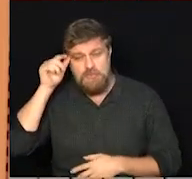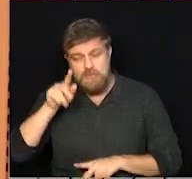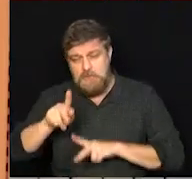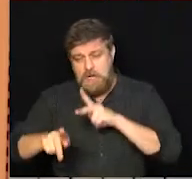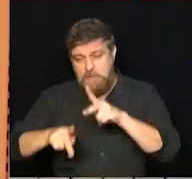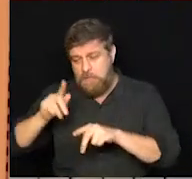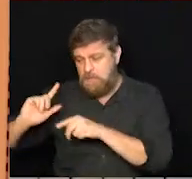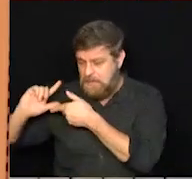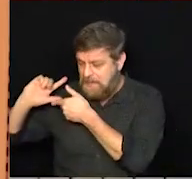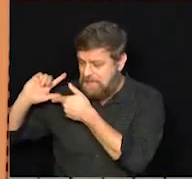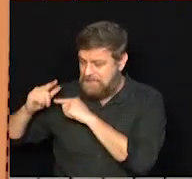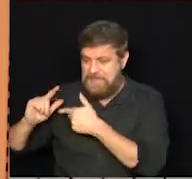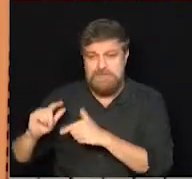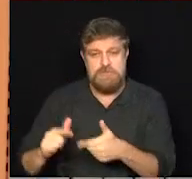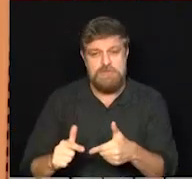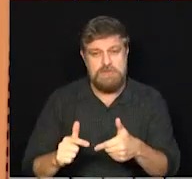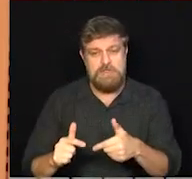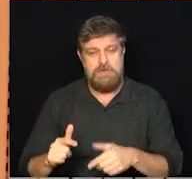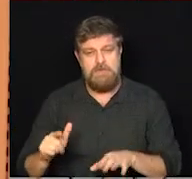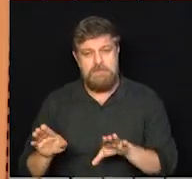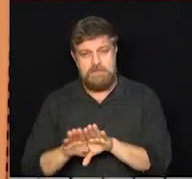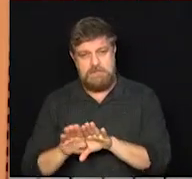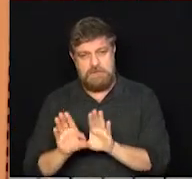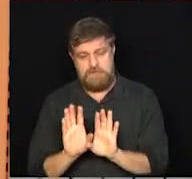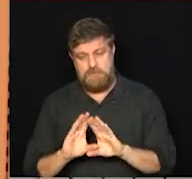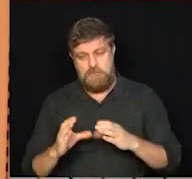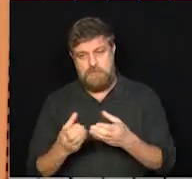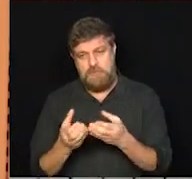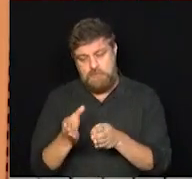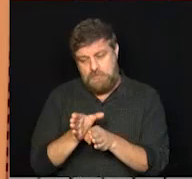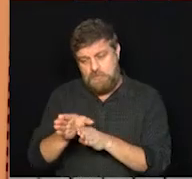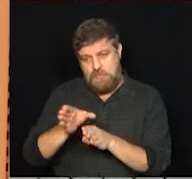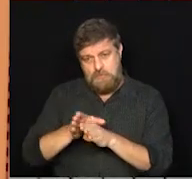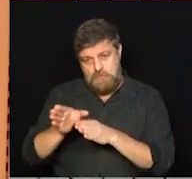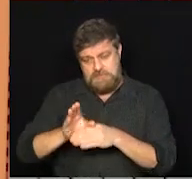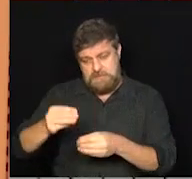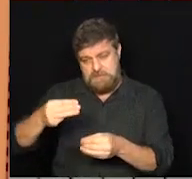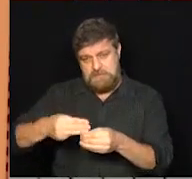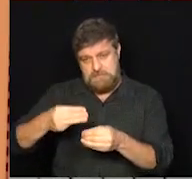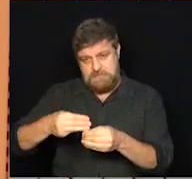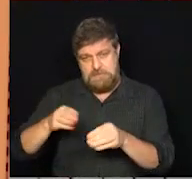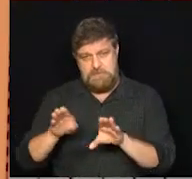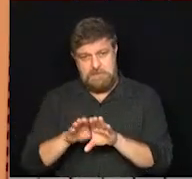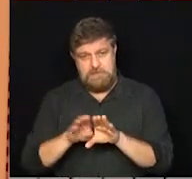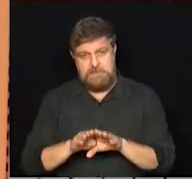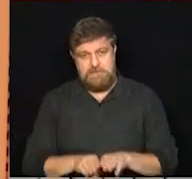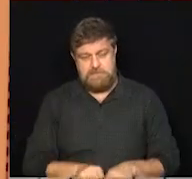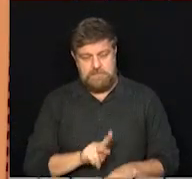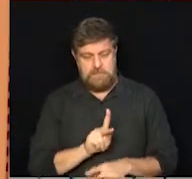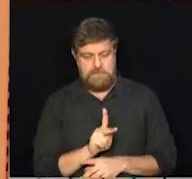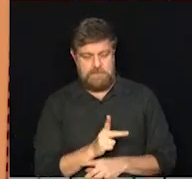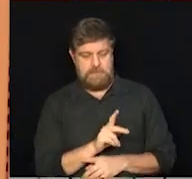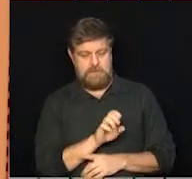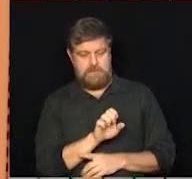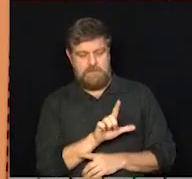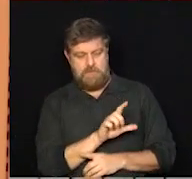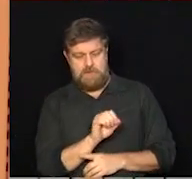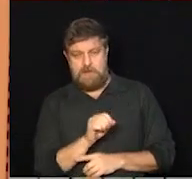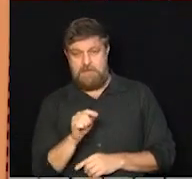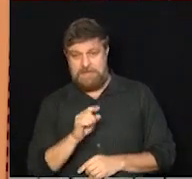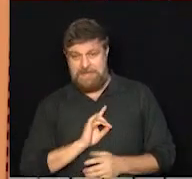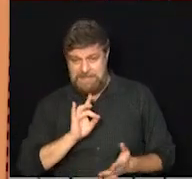tradicionais também do Conselho Municipal e do Hélio Zulu que a titular da câmara